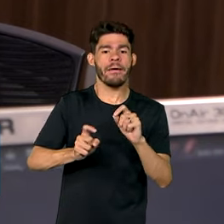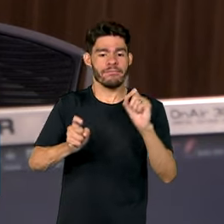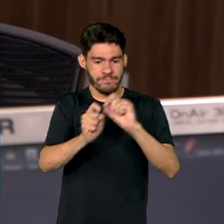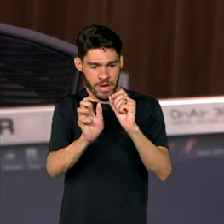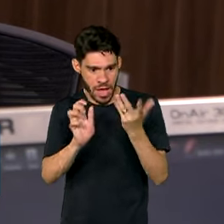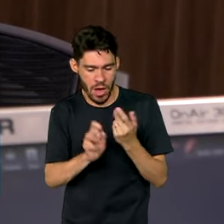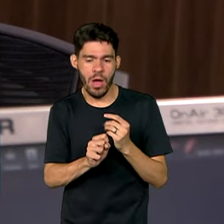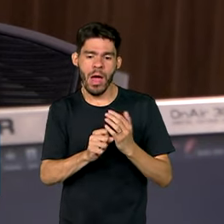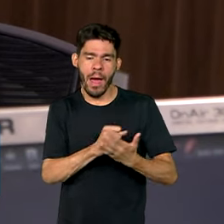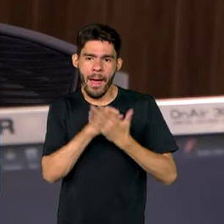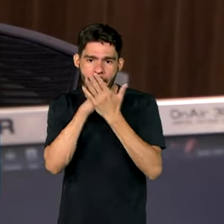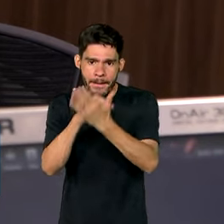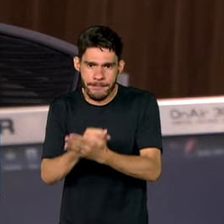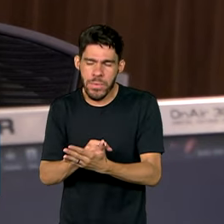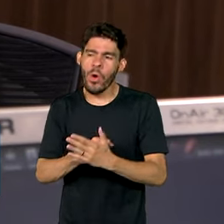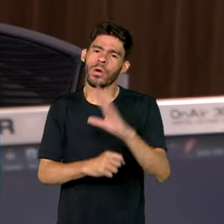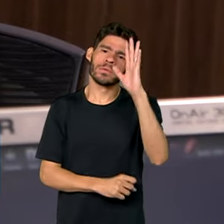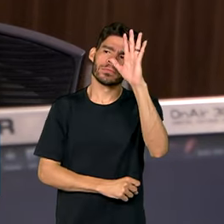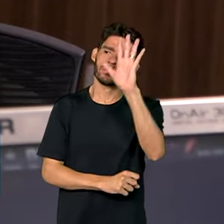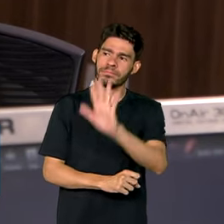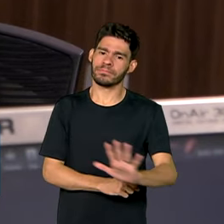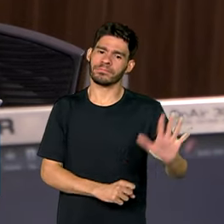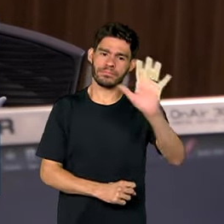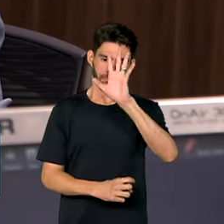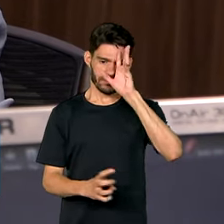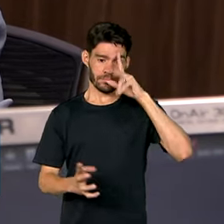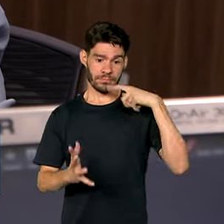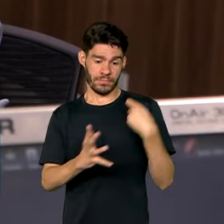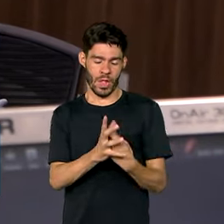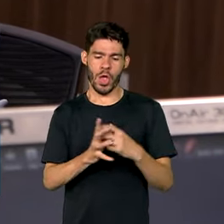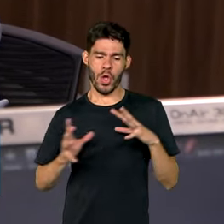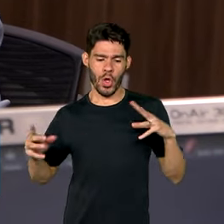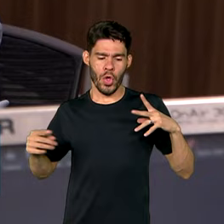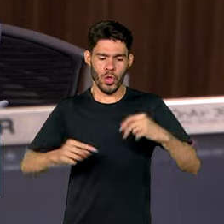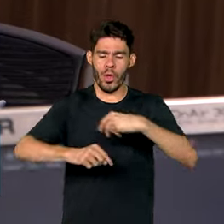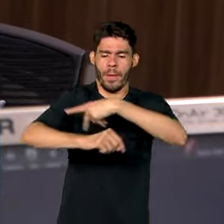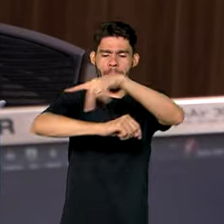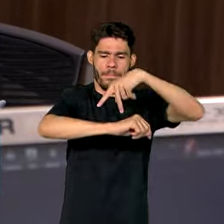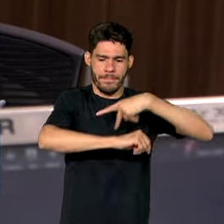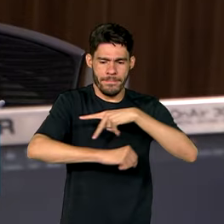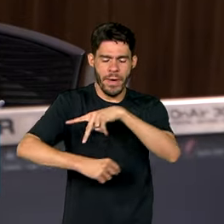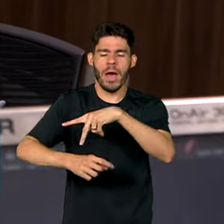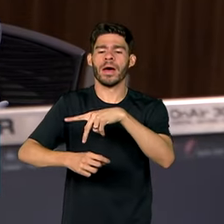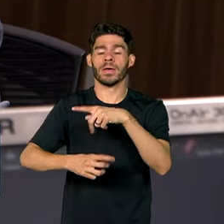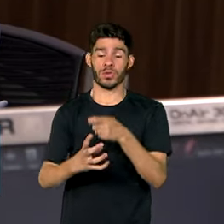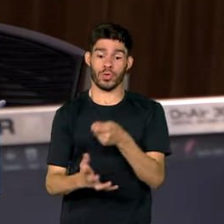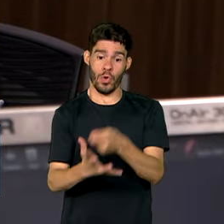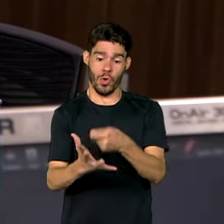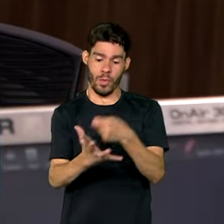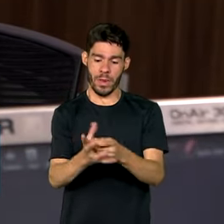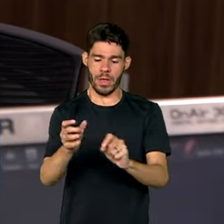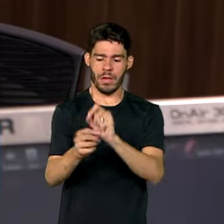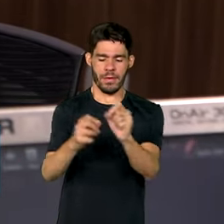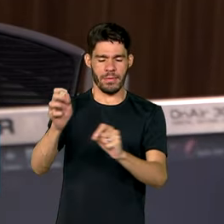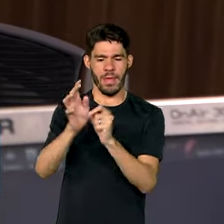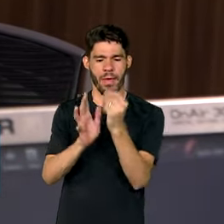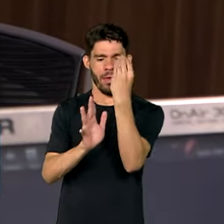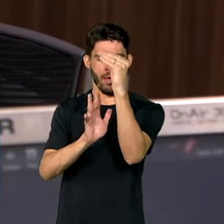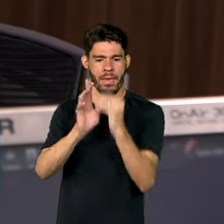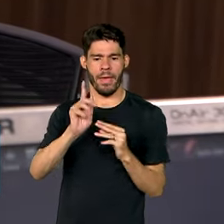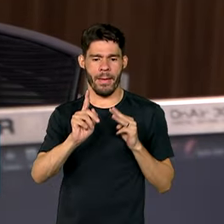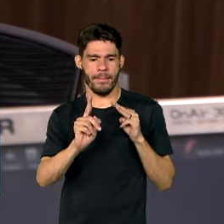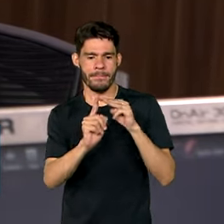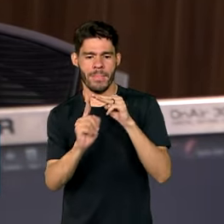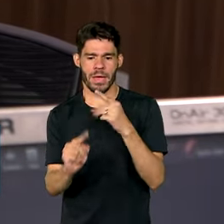chamada contribuição nacionalmente determinada que todos os países e tem a obrigação de colocar as suas metas